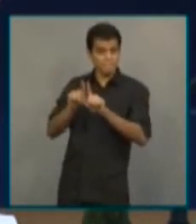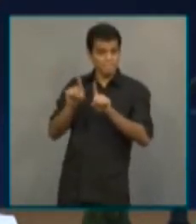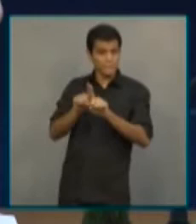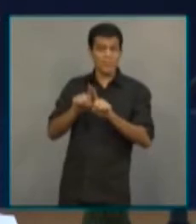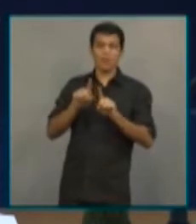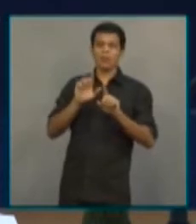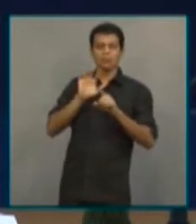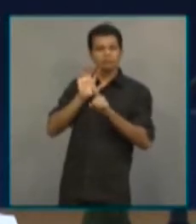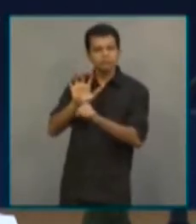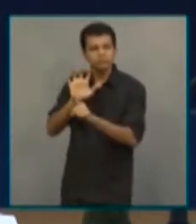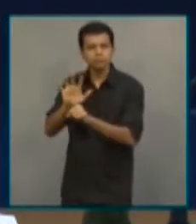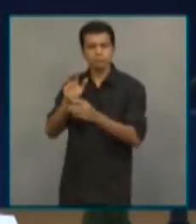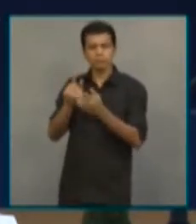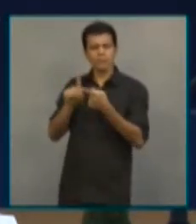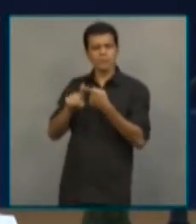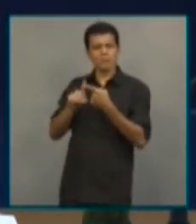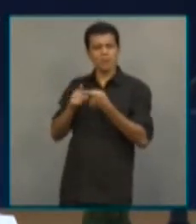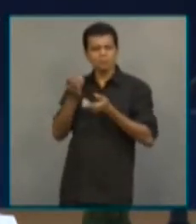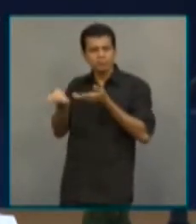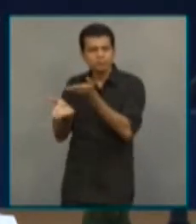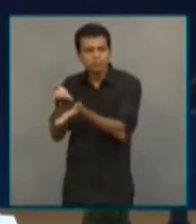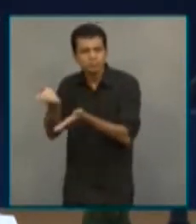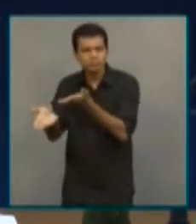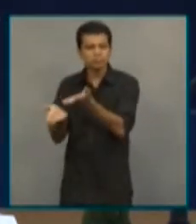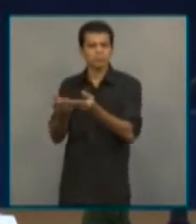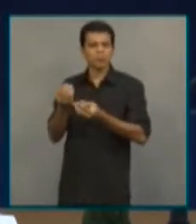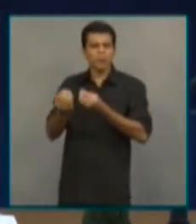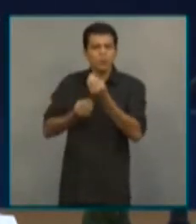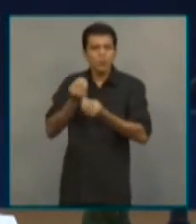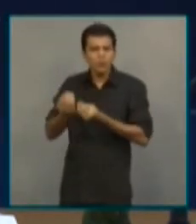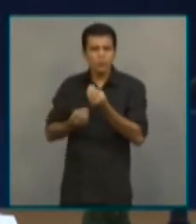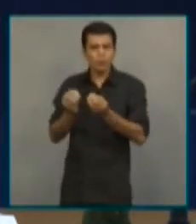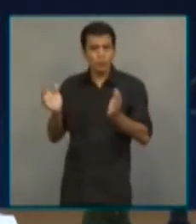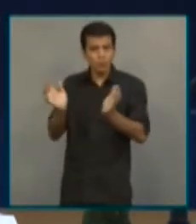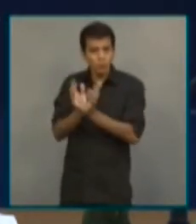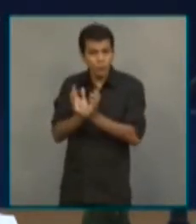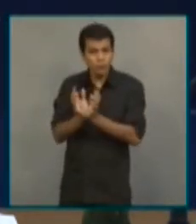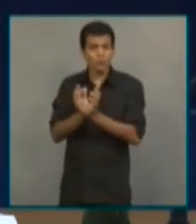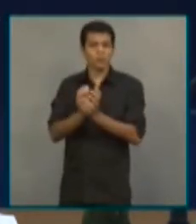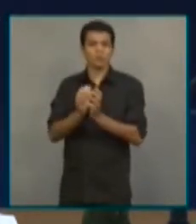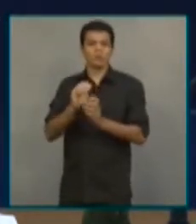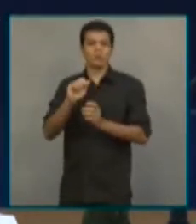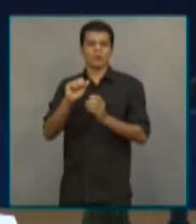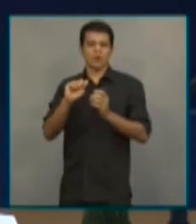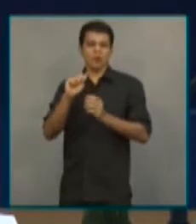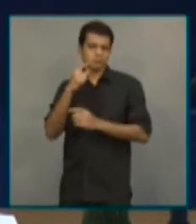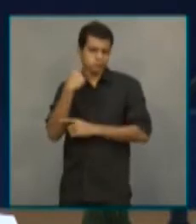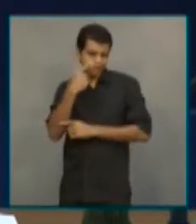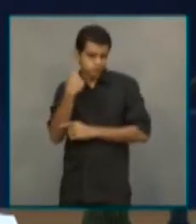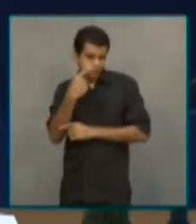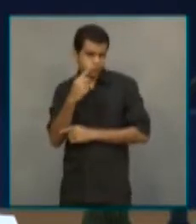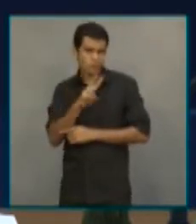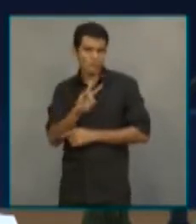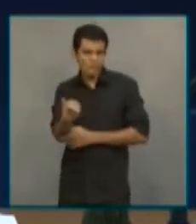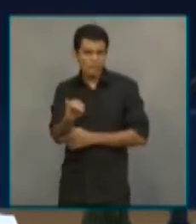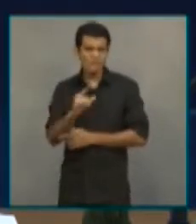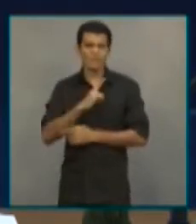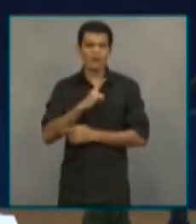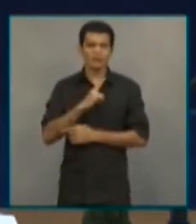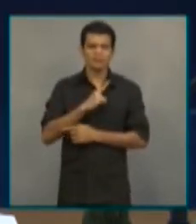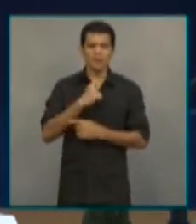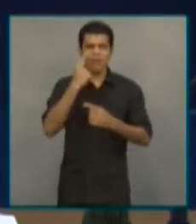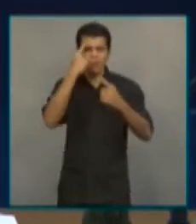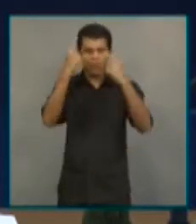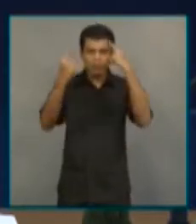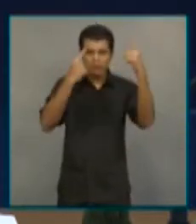sociedade, onde aqueles que fazem a classe dos advogados terão a oportunidade de aqui poderem expor suas ideias depois de conhecerem as